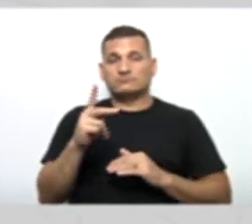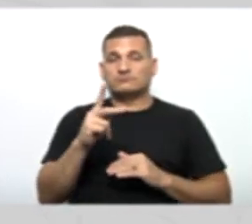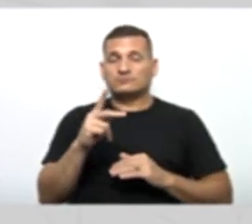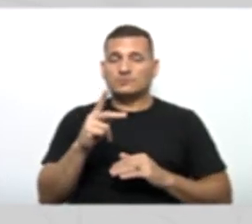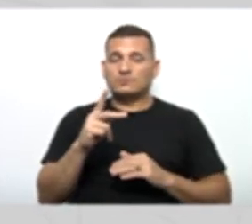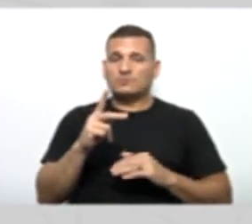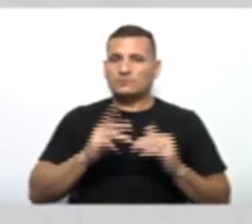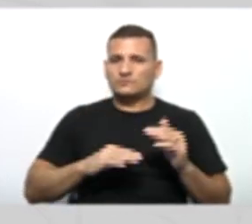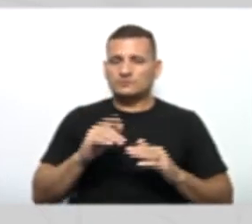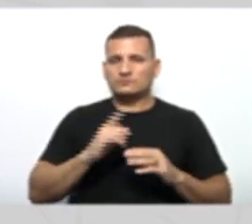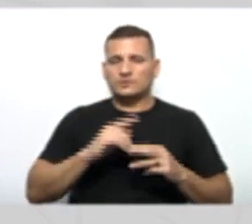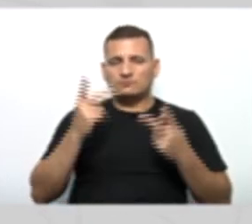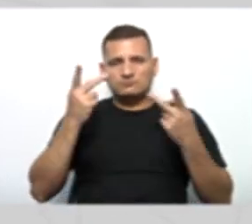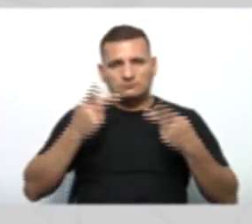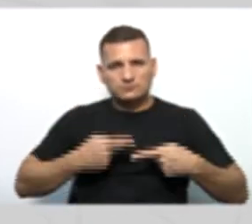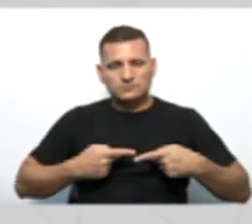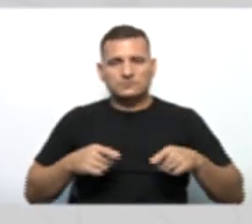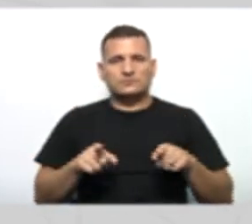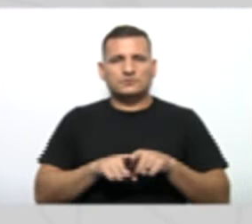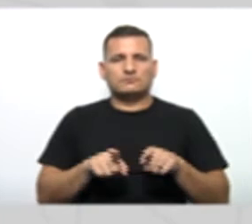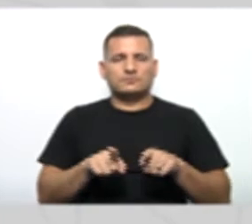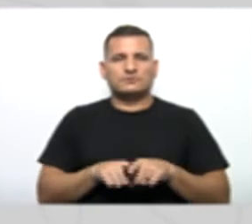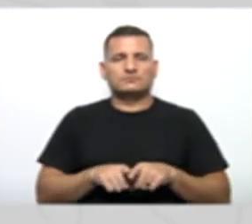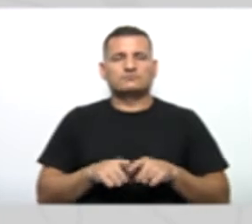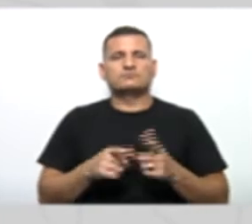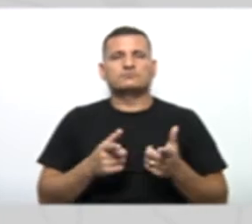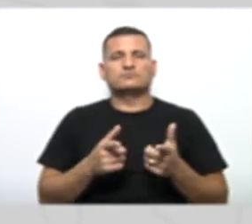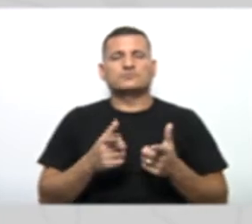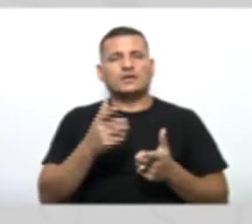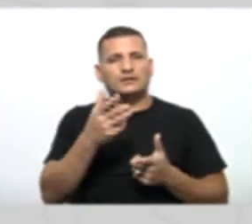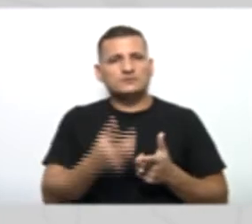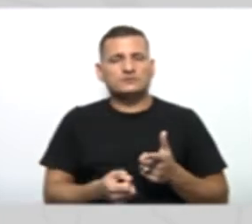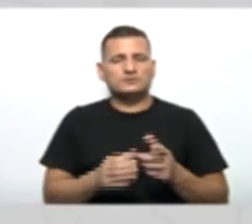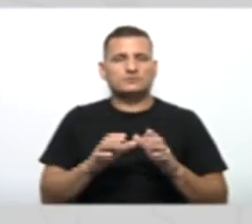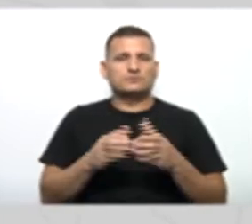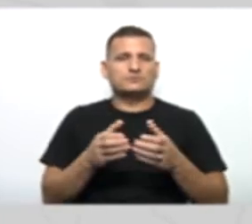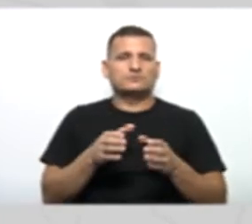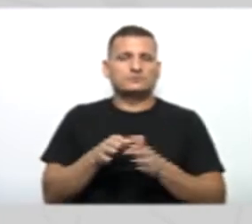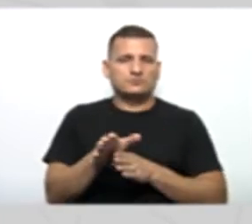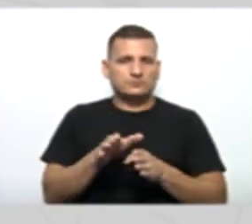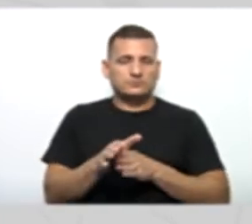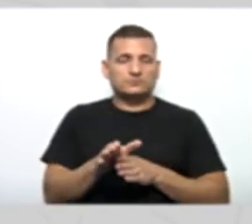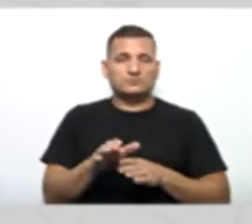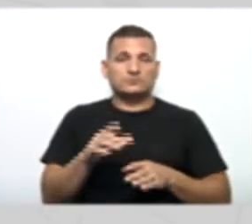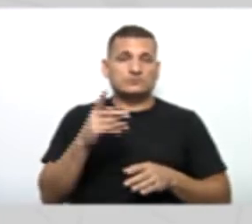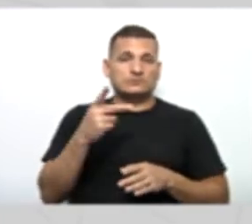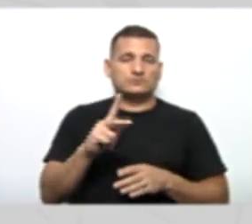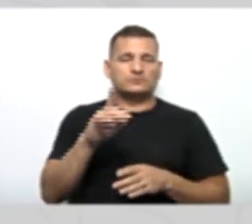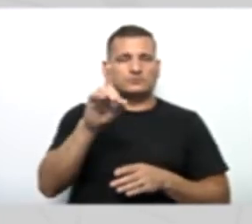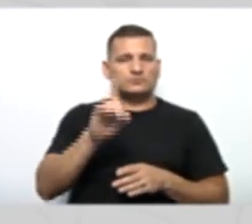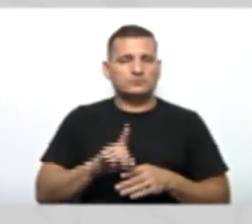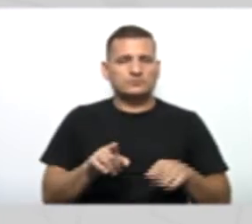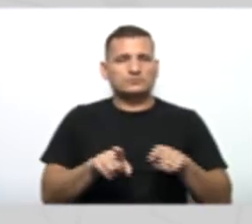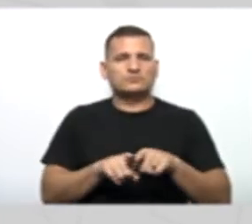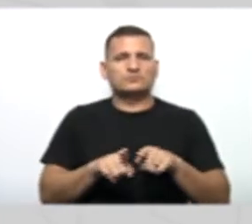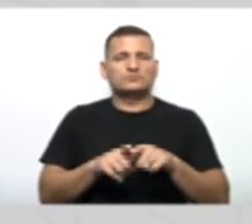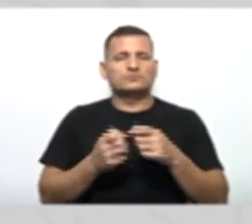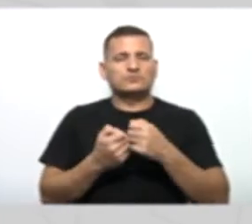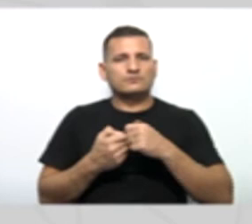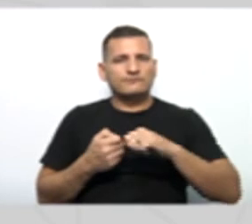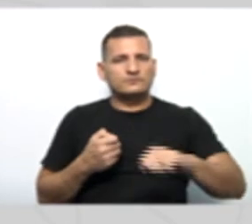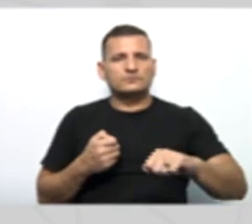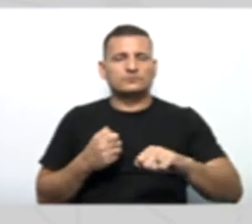reconhecida e regulamentada pelo conselho e para que o seu direito ele seja defendido